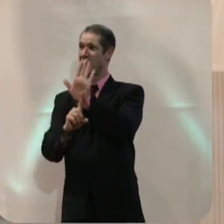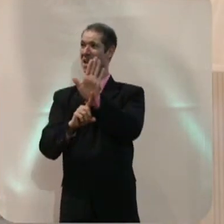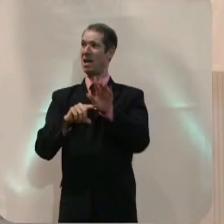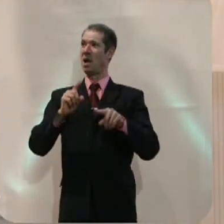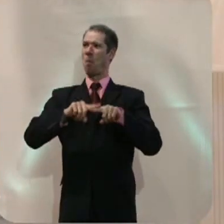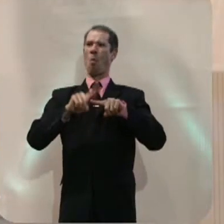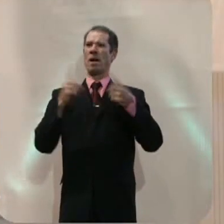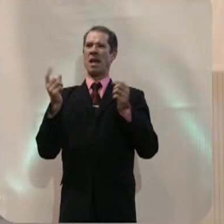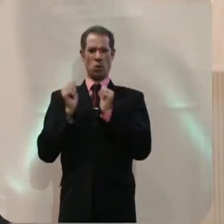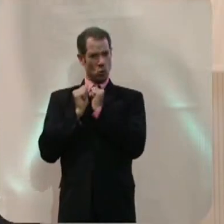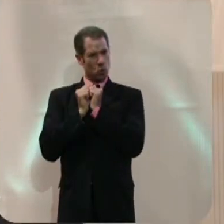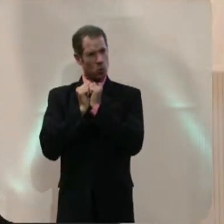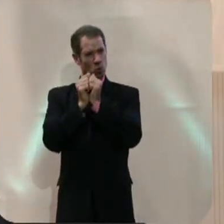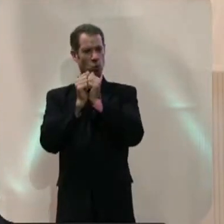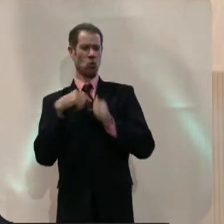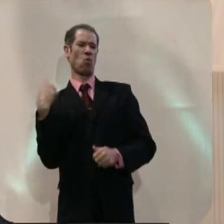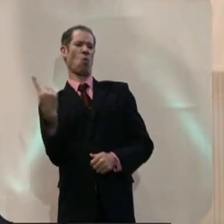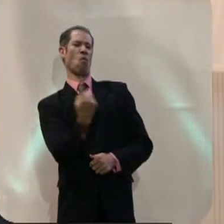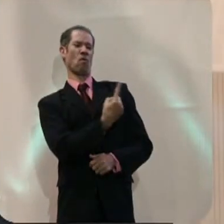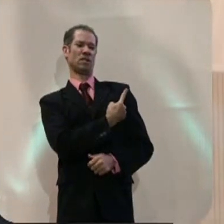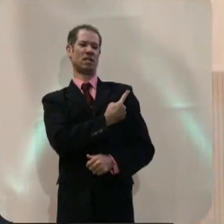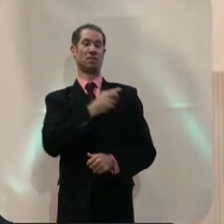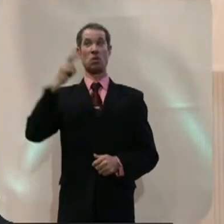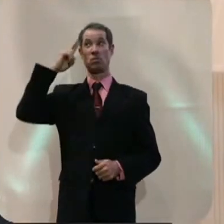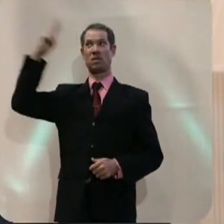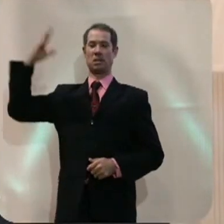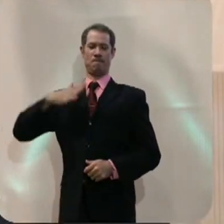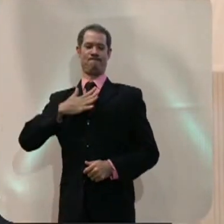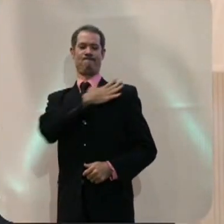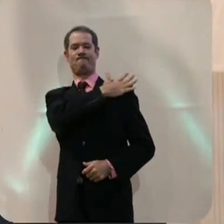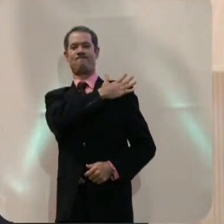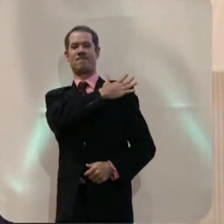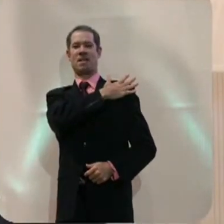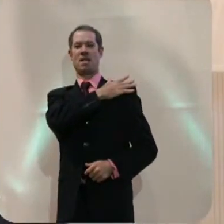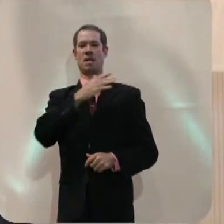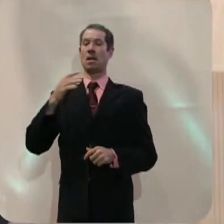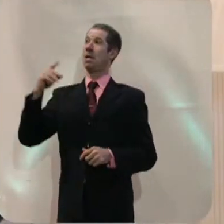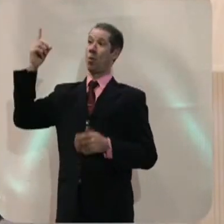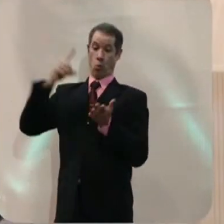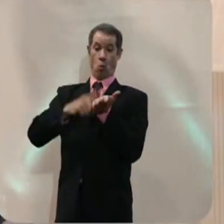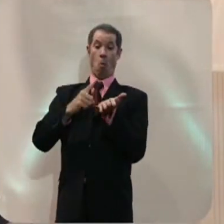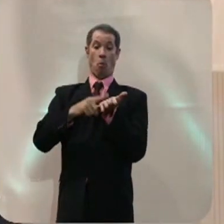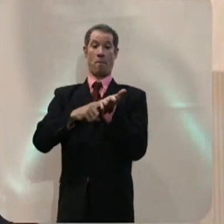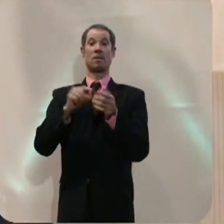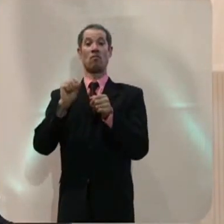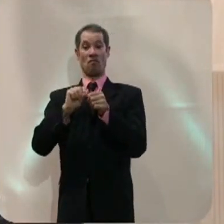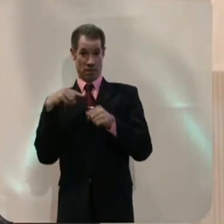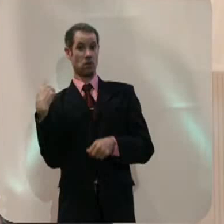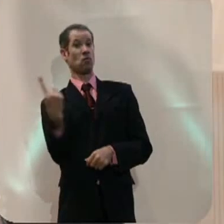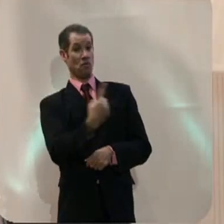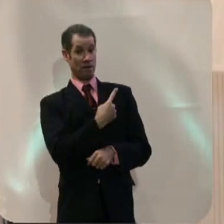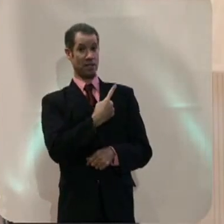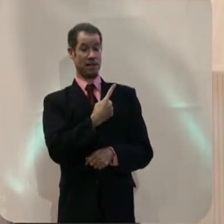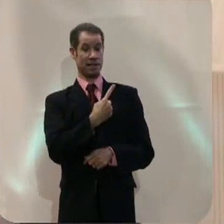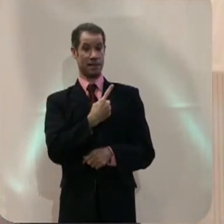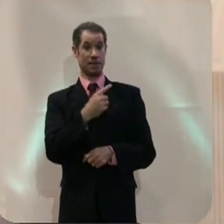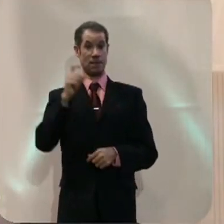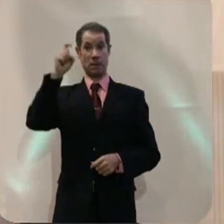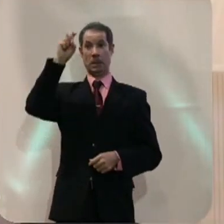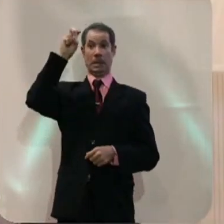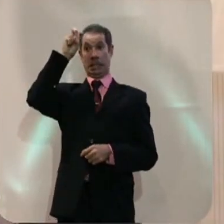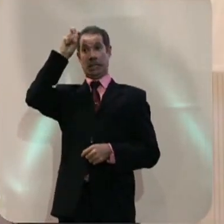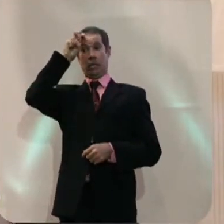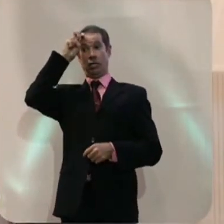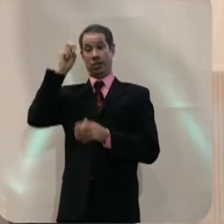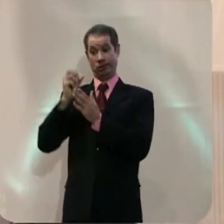eu estou com vocês, declara o Senhor dos exércitos. E esta é a aliança que fiz com vocês quando vocês saíram do Egito.